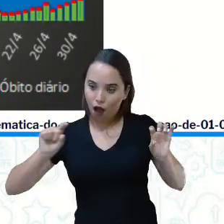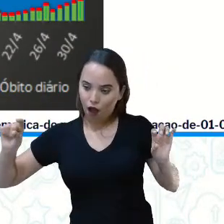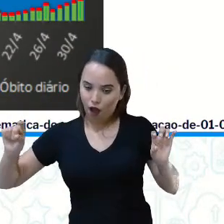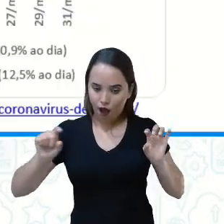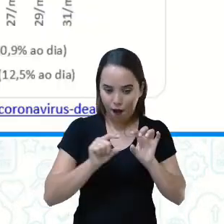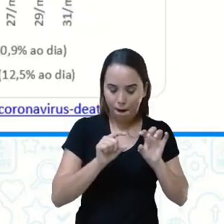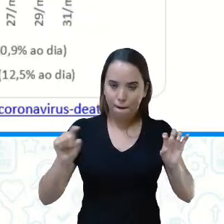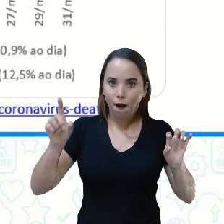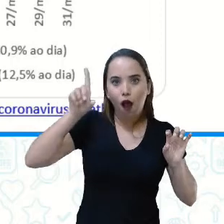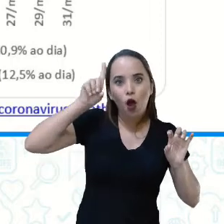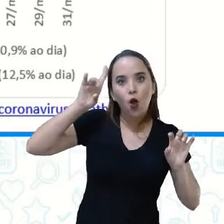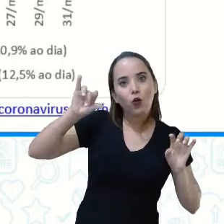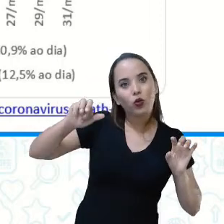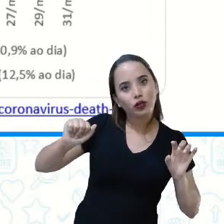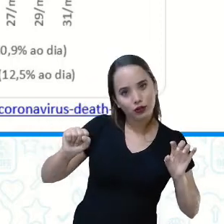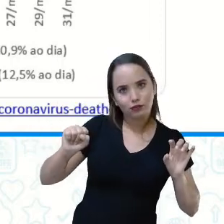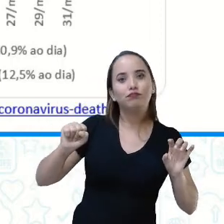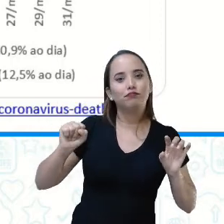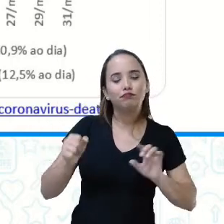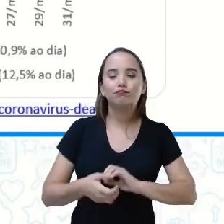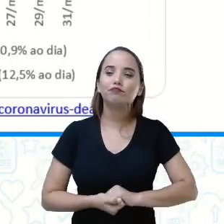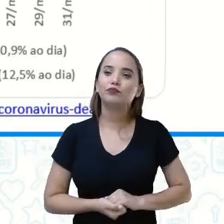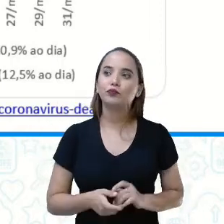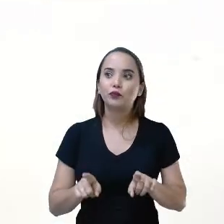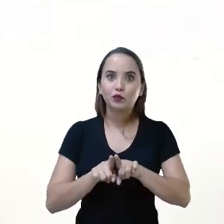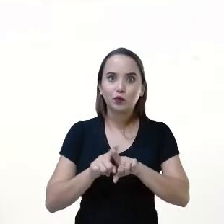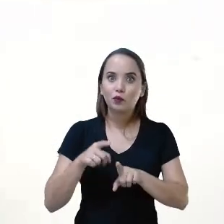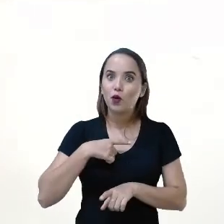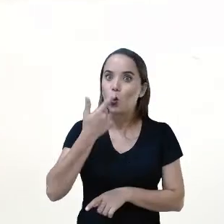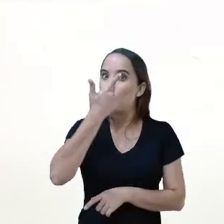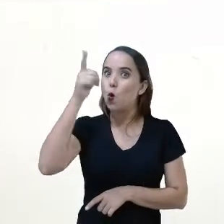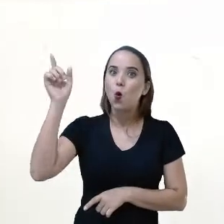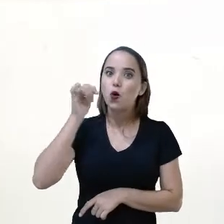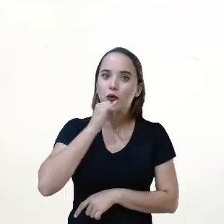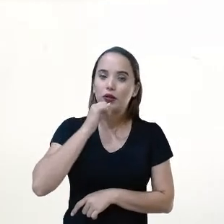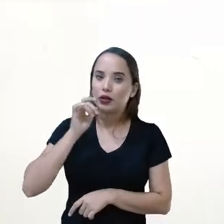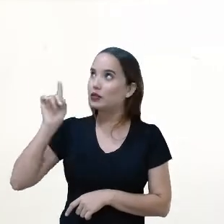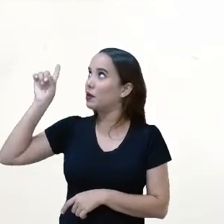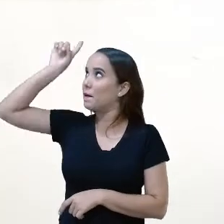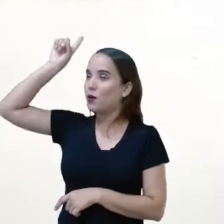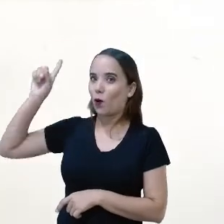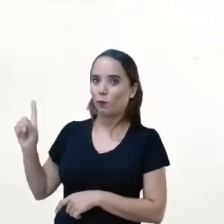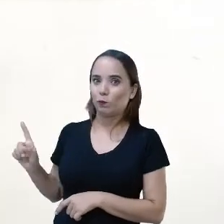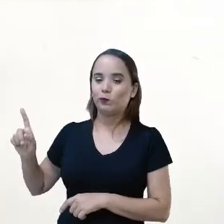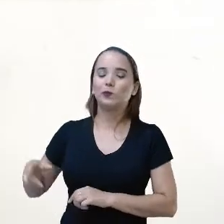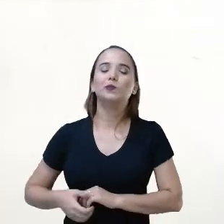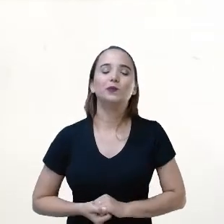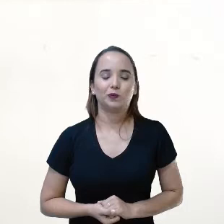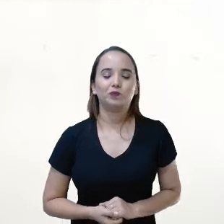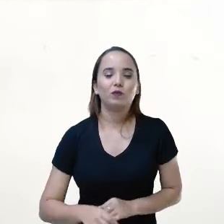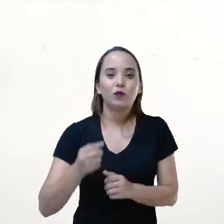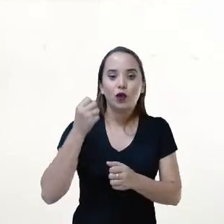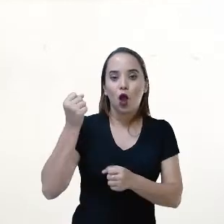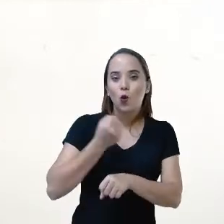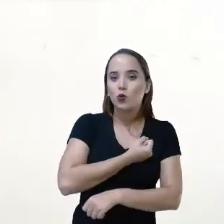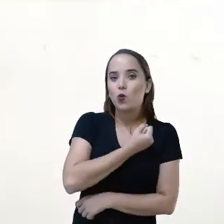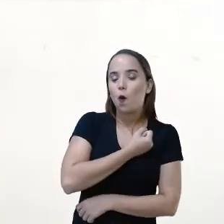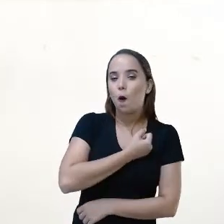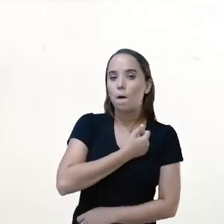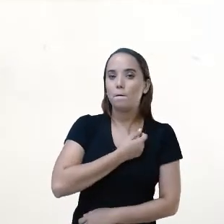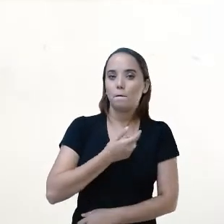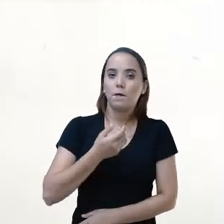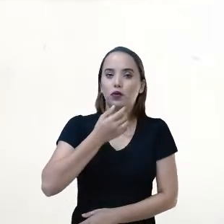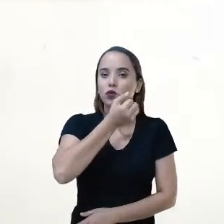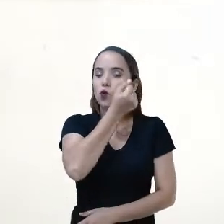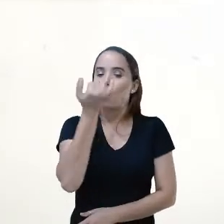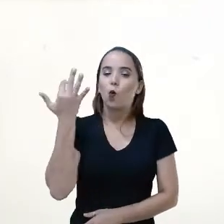nesse gráfico. Tem outro exemplo de gráfico aqui também, ó, números de casos, né, de mortes do coronavírus no mundo no